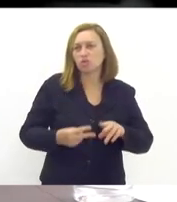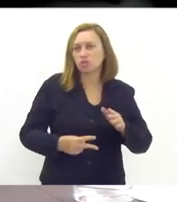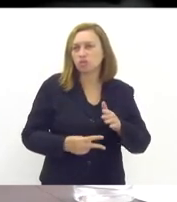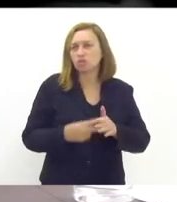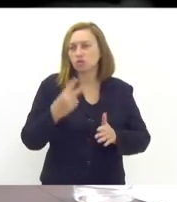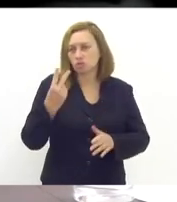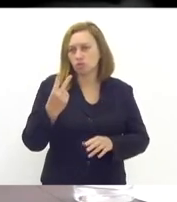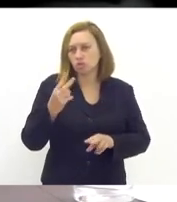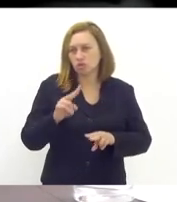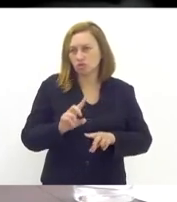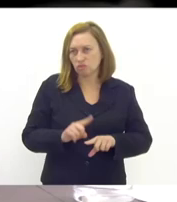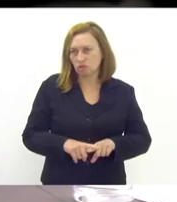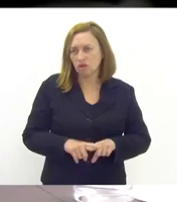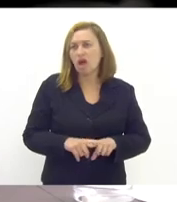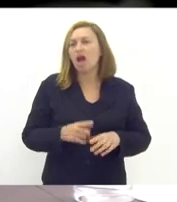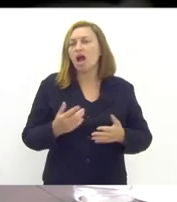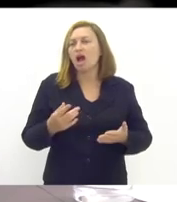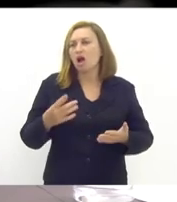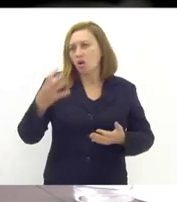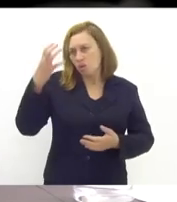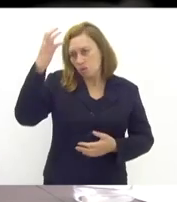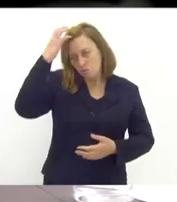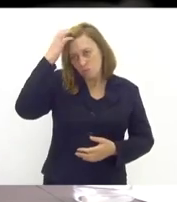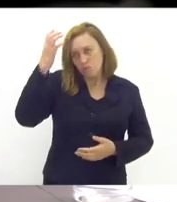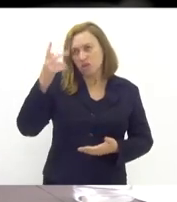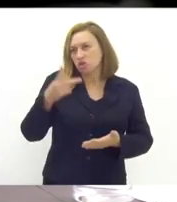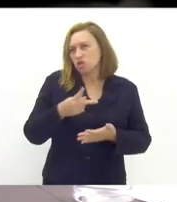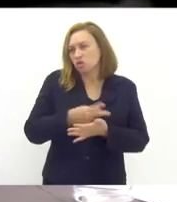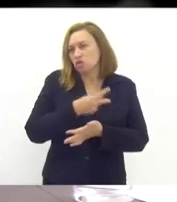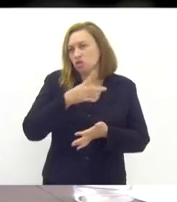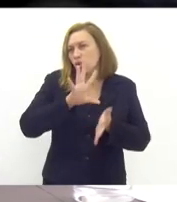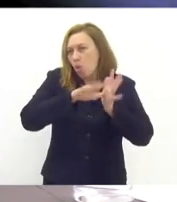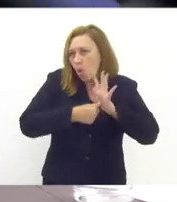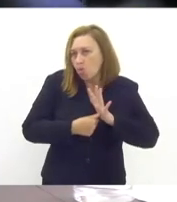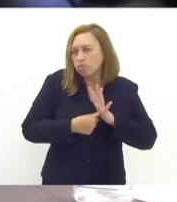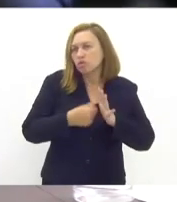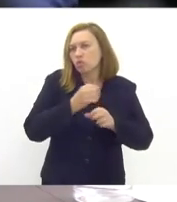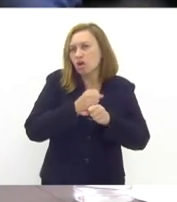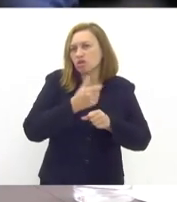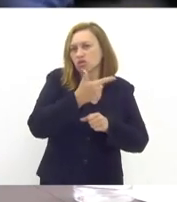preso acusado de um roubo no ano de 2014,